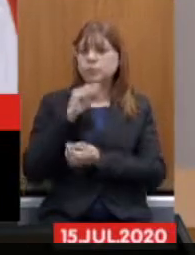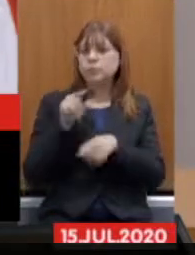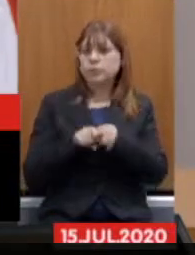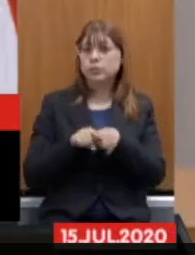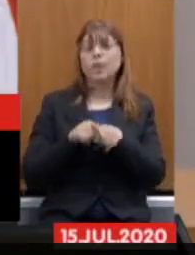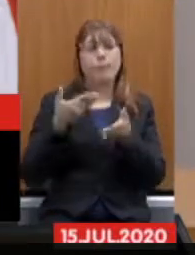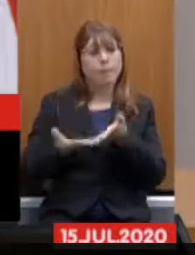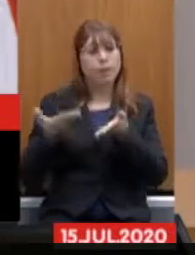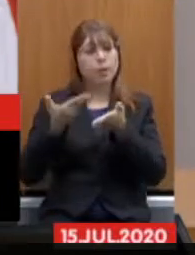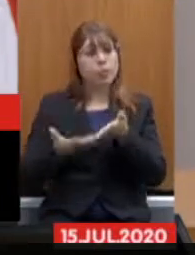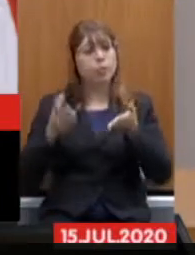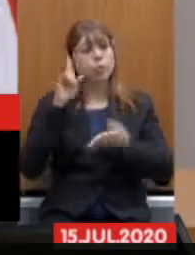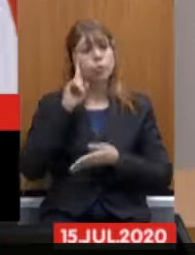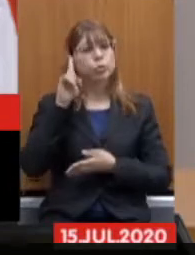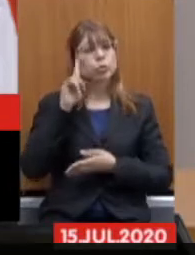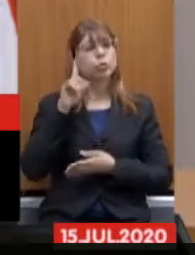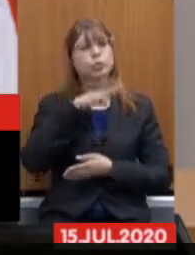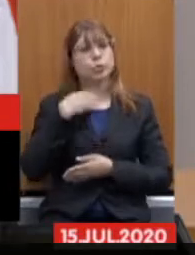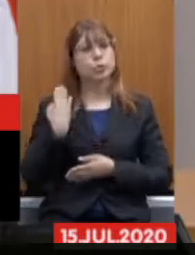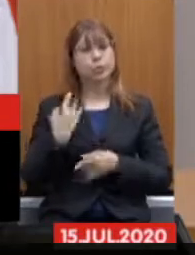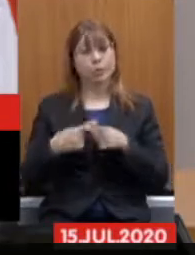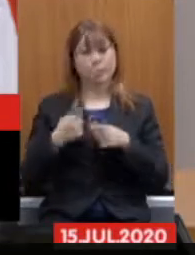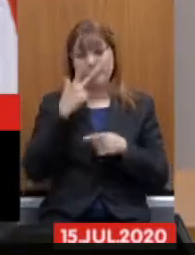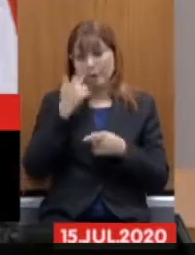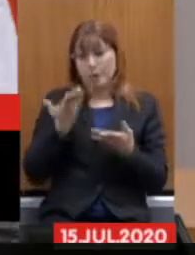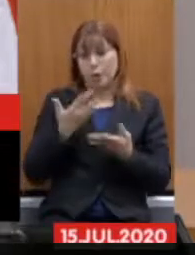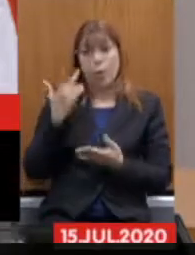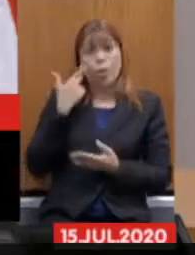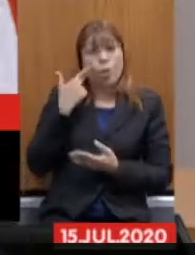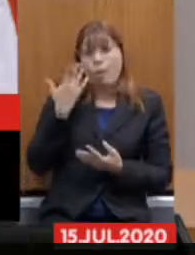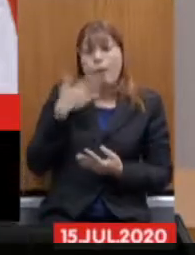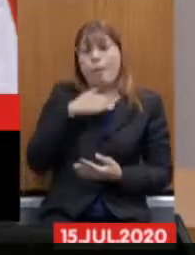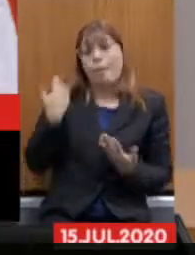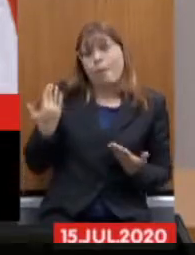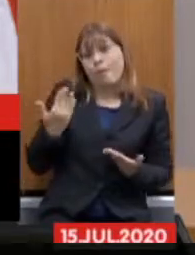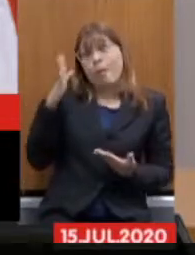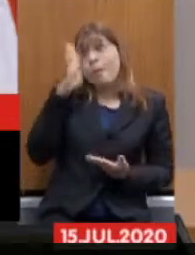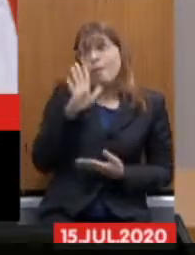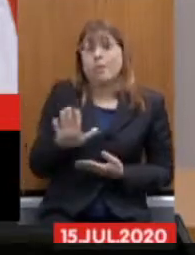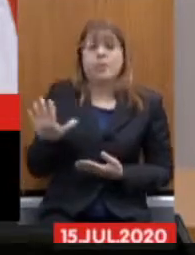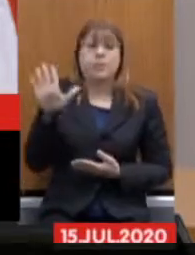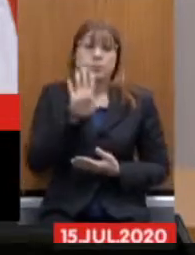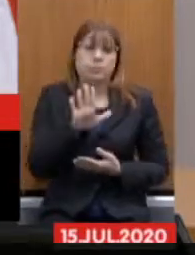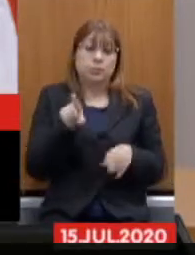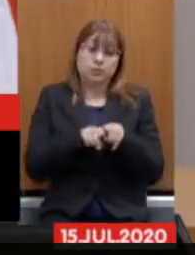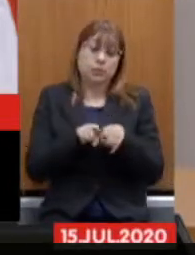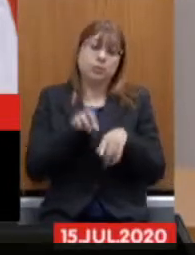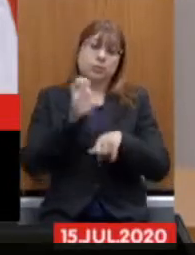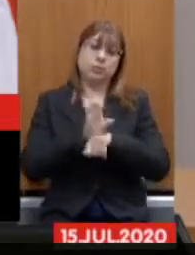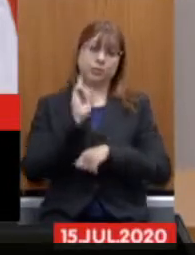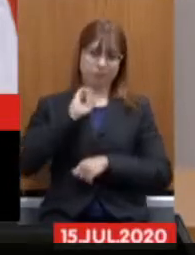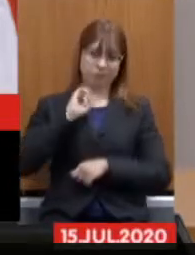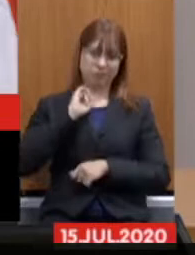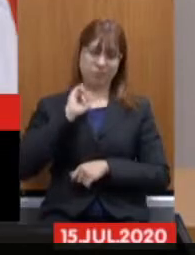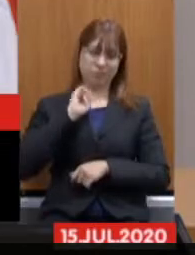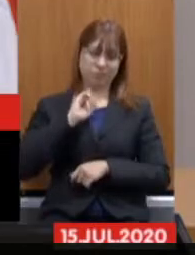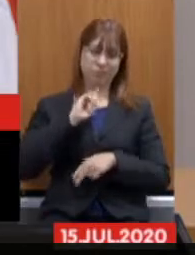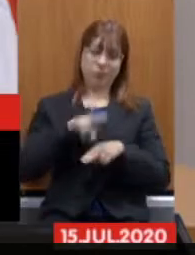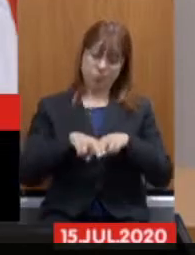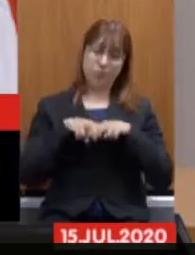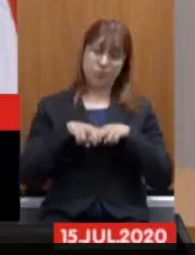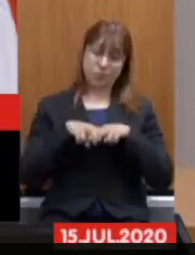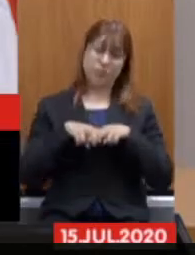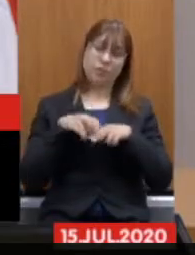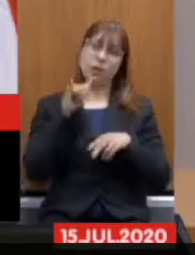nós perdemos mais porque foi normalizada a morte no brasil e aqui no estado de minas gerais em